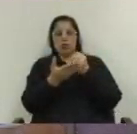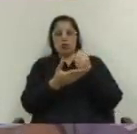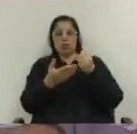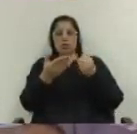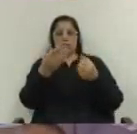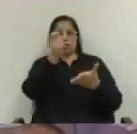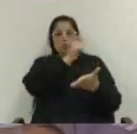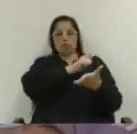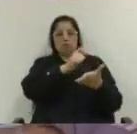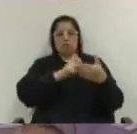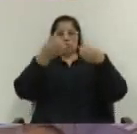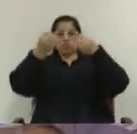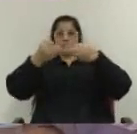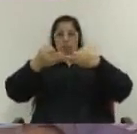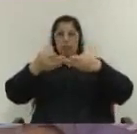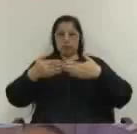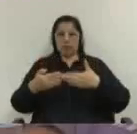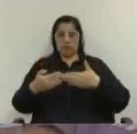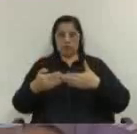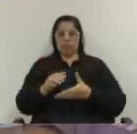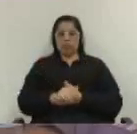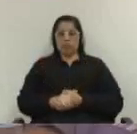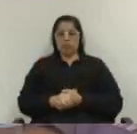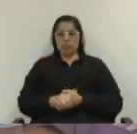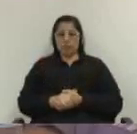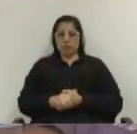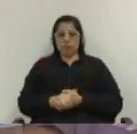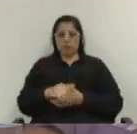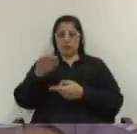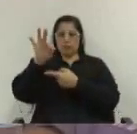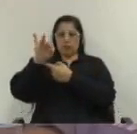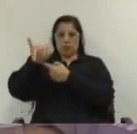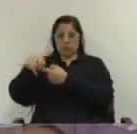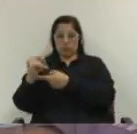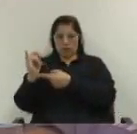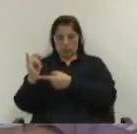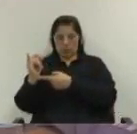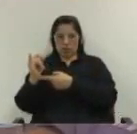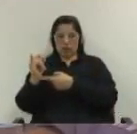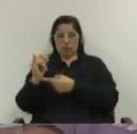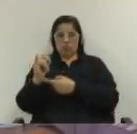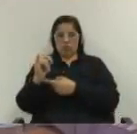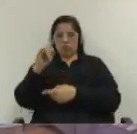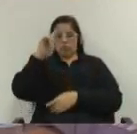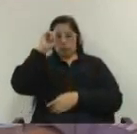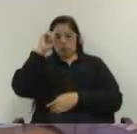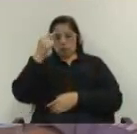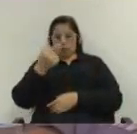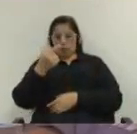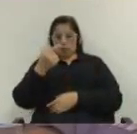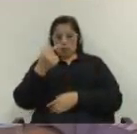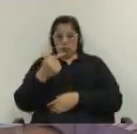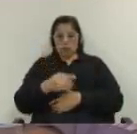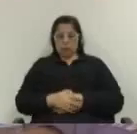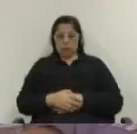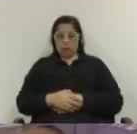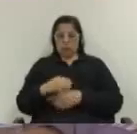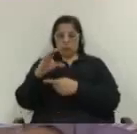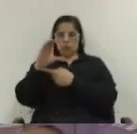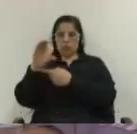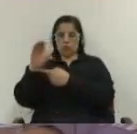descritos. Fatos: o Tribunal de Justiça TJ de Limeira condenou o prefeito Paulo Radiche, PSB,